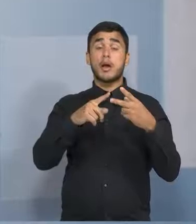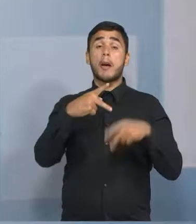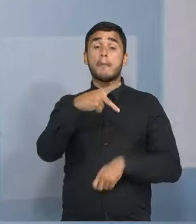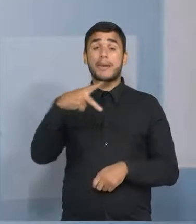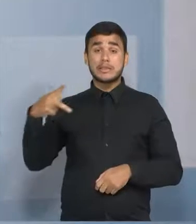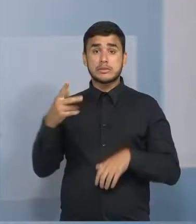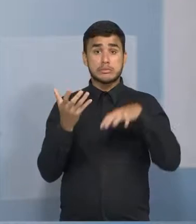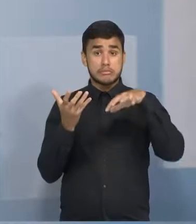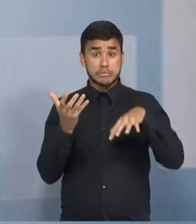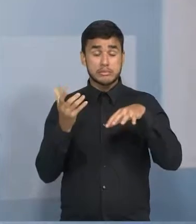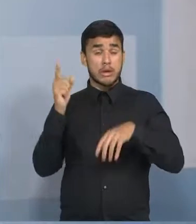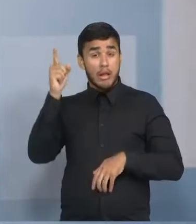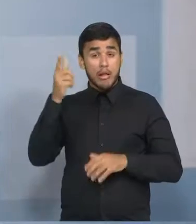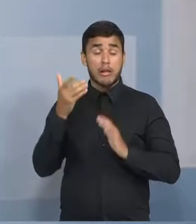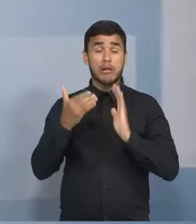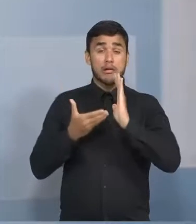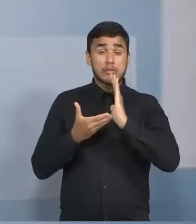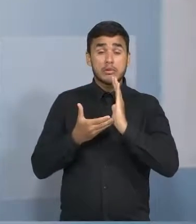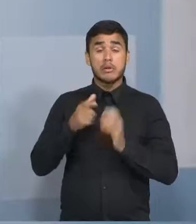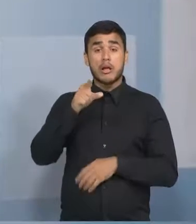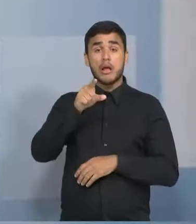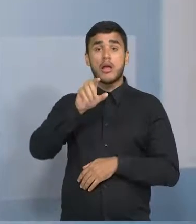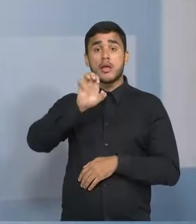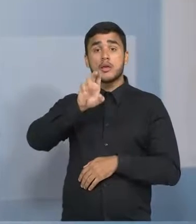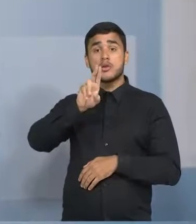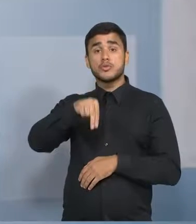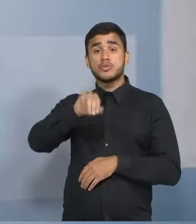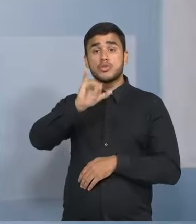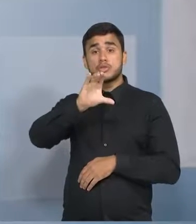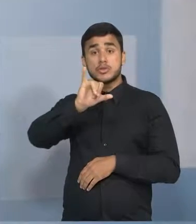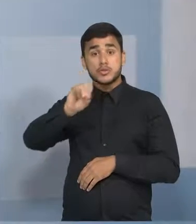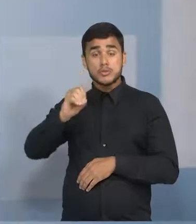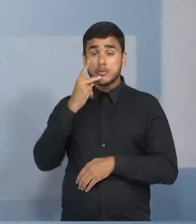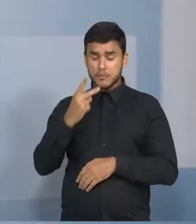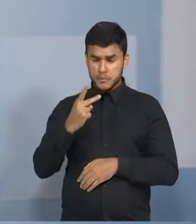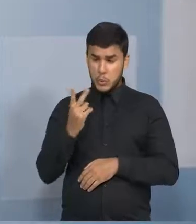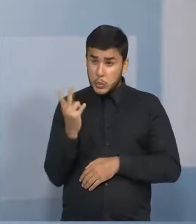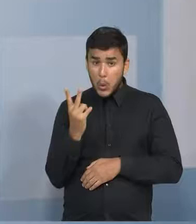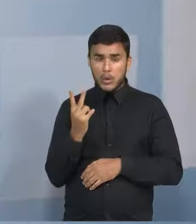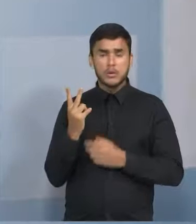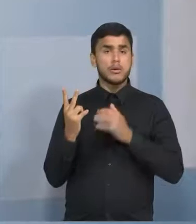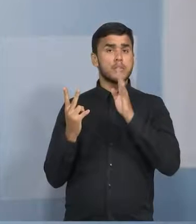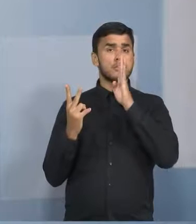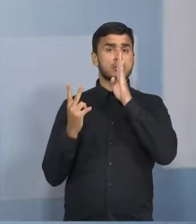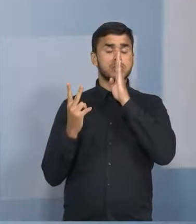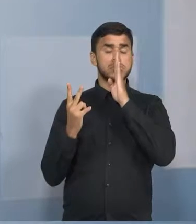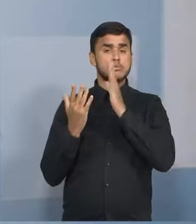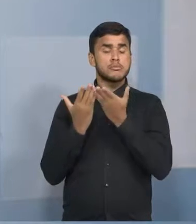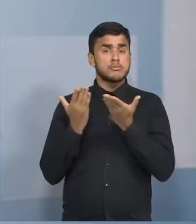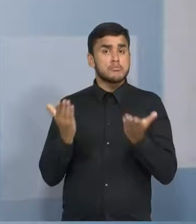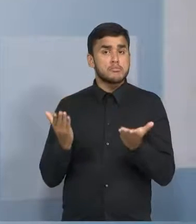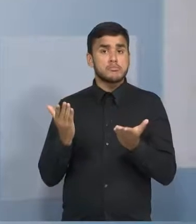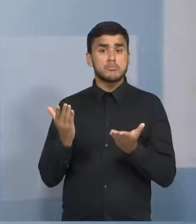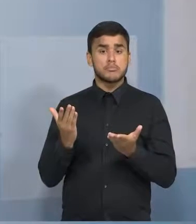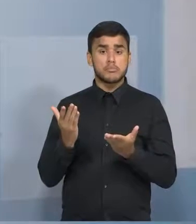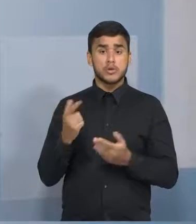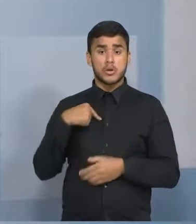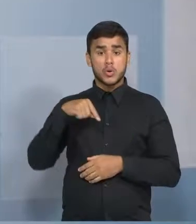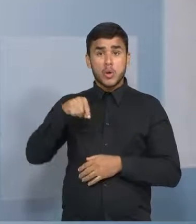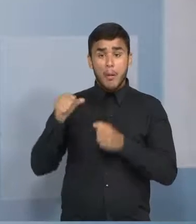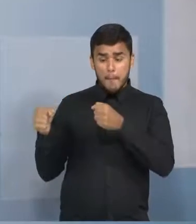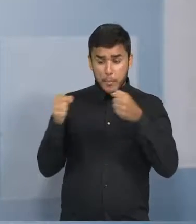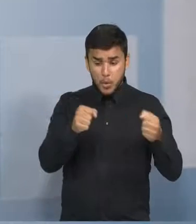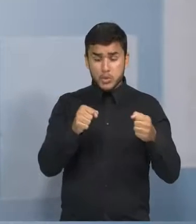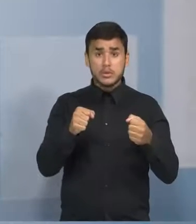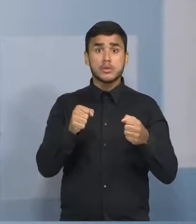falaram. A que ponto eu quero chegar? Uma demonstração clara e objetiva que o Executivo e o